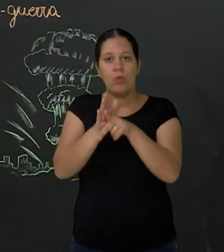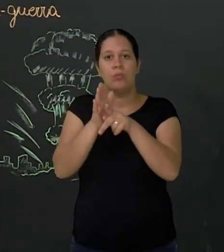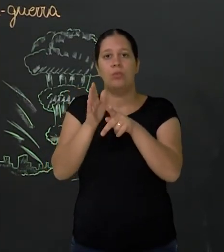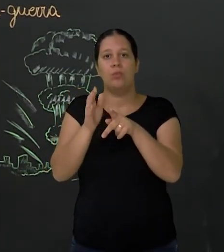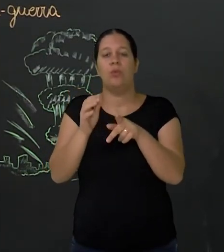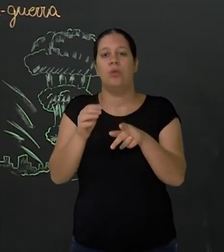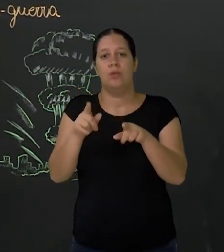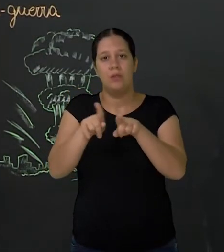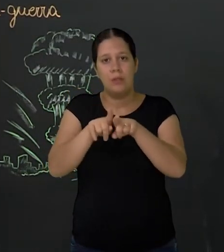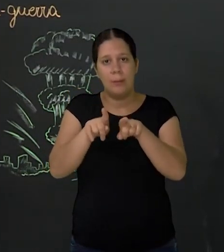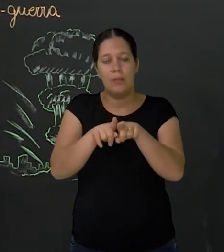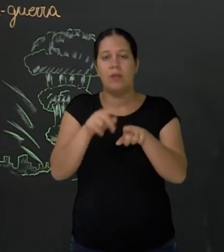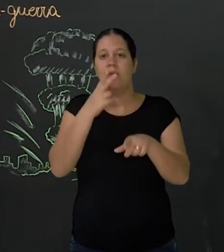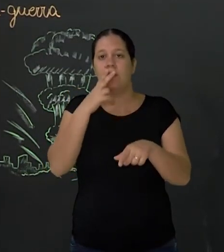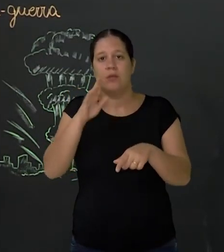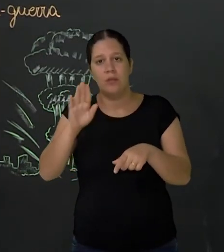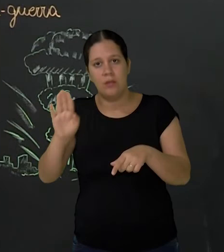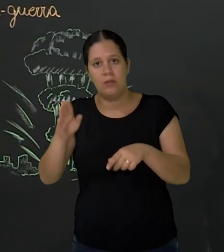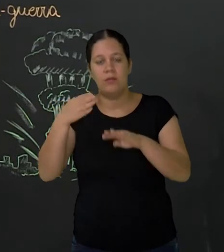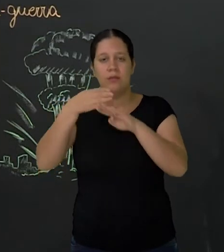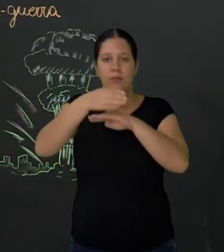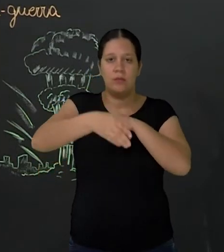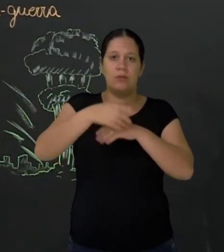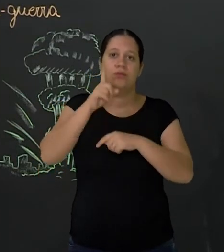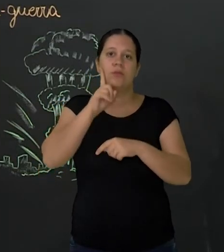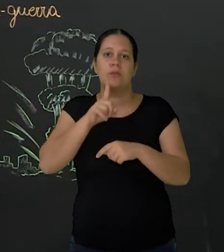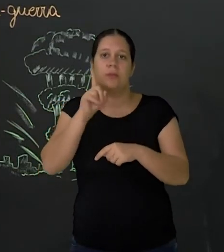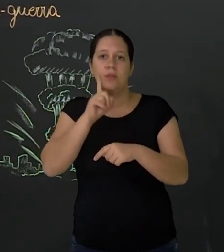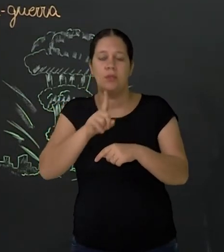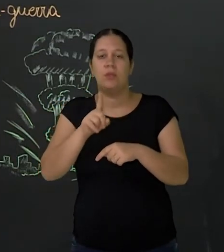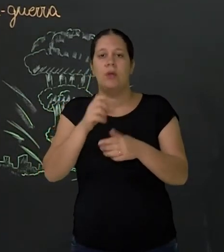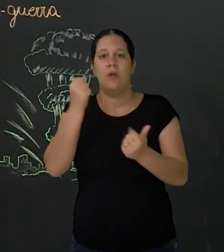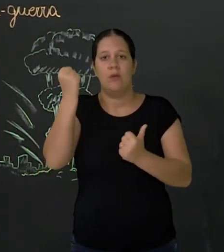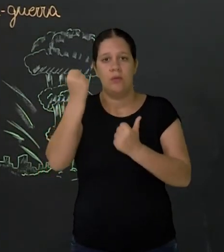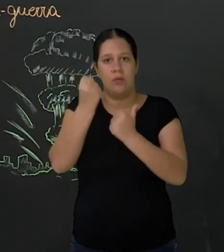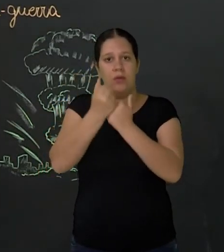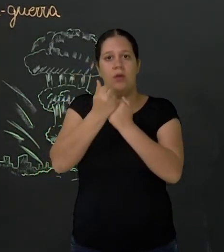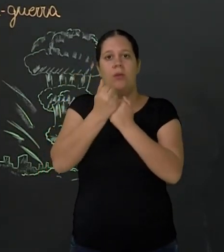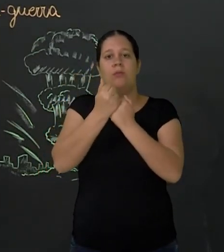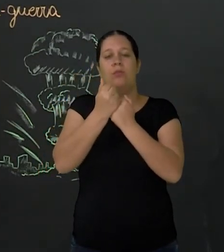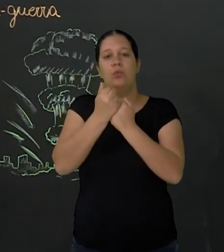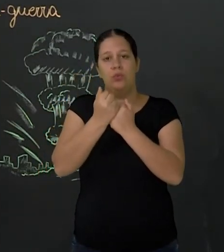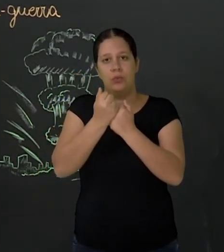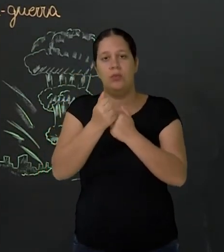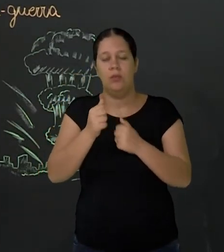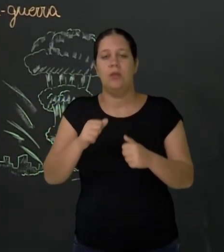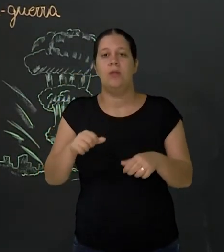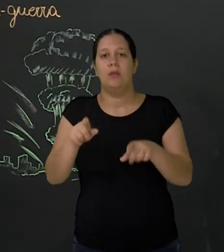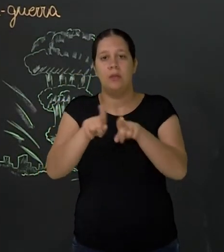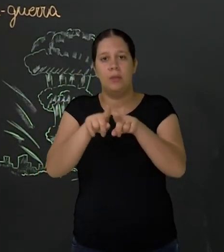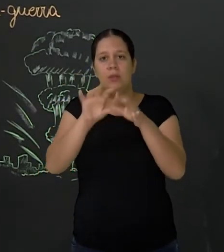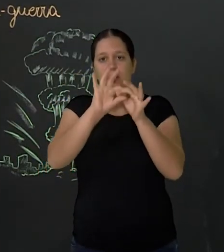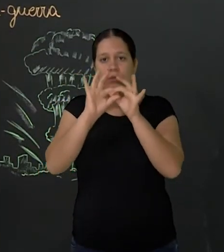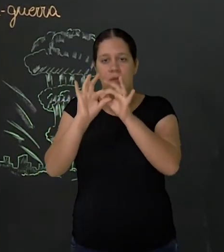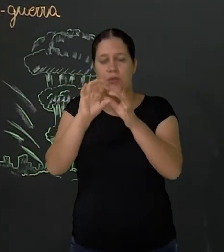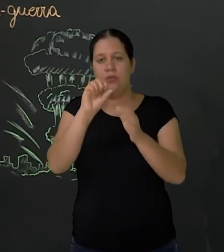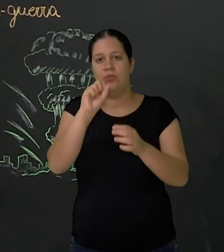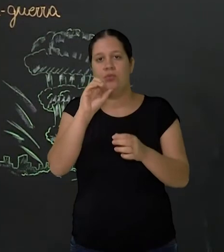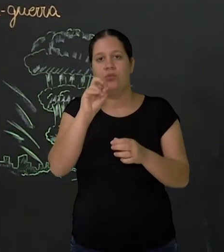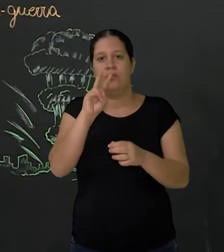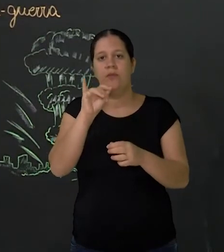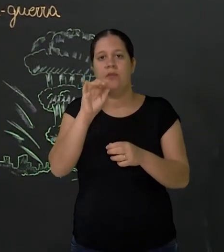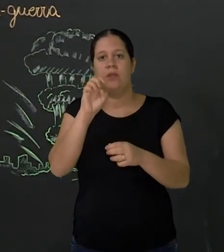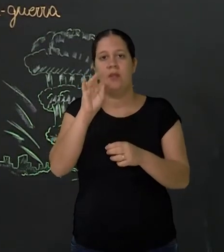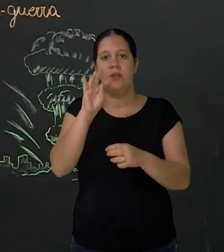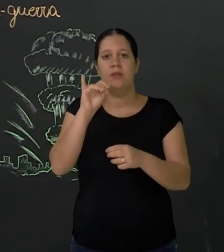seria derrotado com a invasão que os americanos fizeram na Europa e com o apoio da União Soviética, né? Os